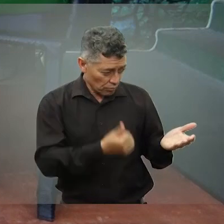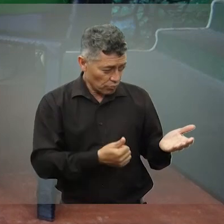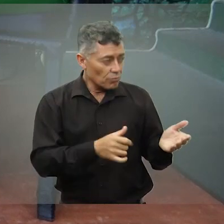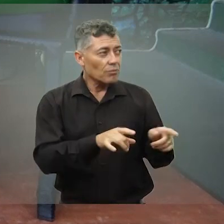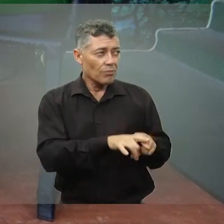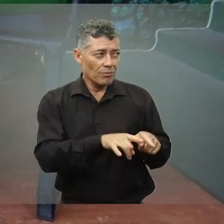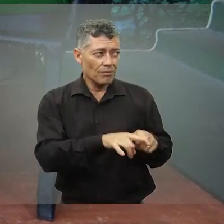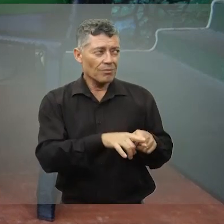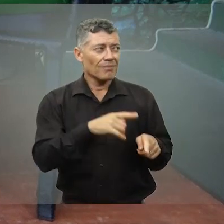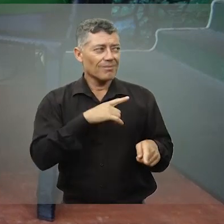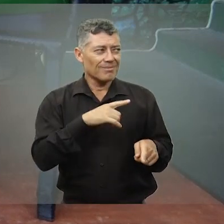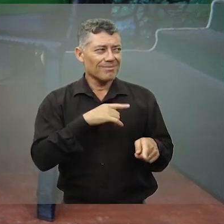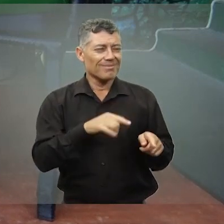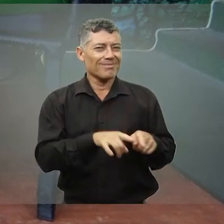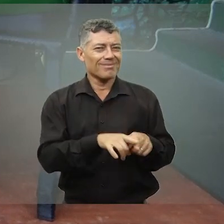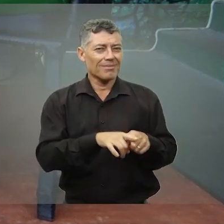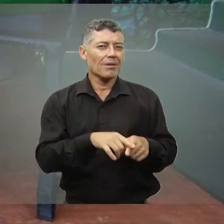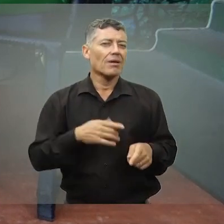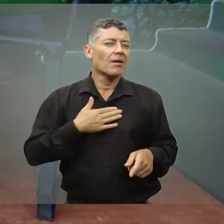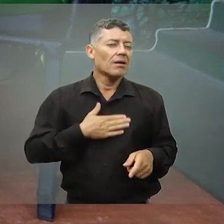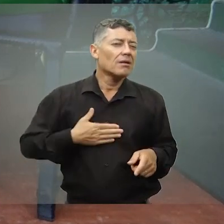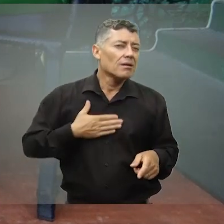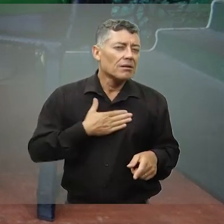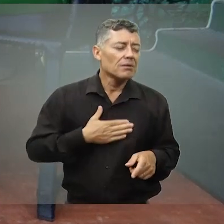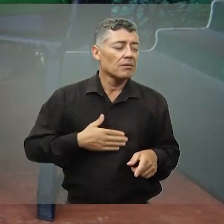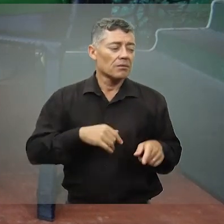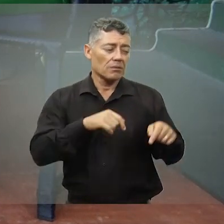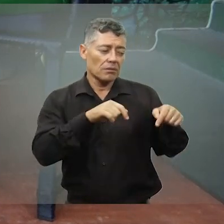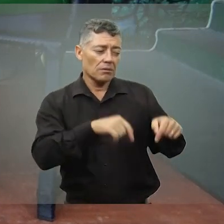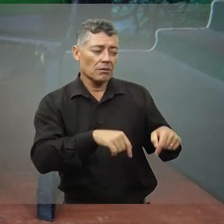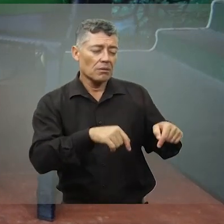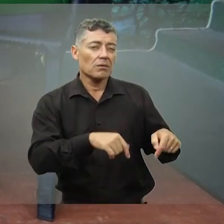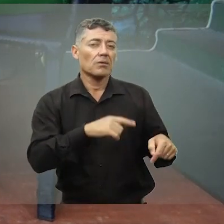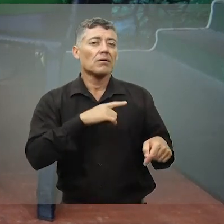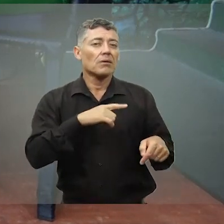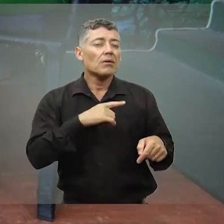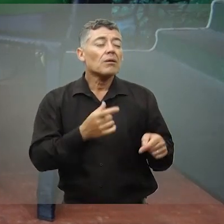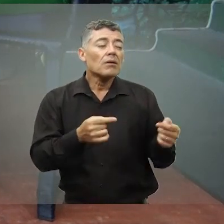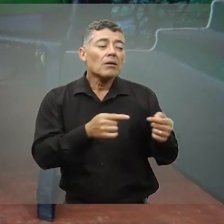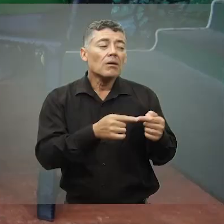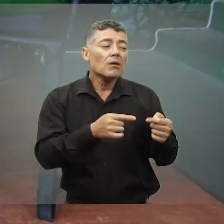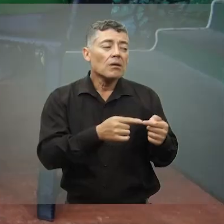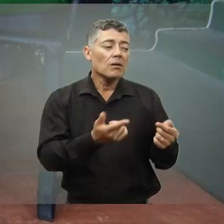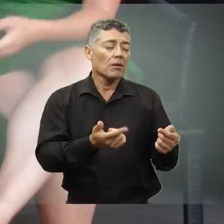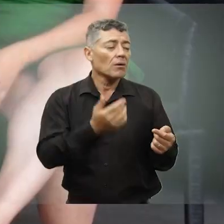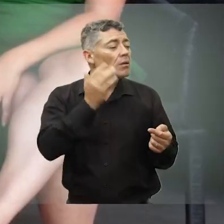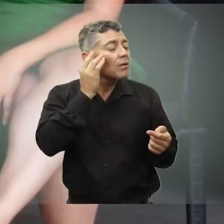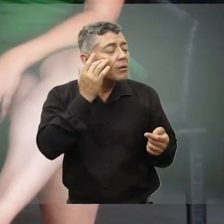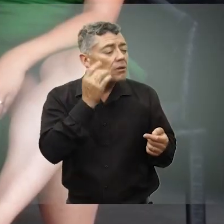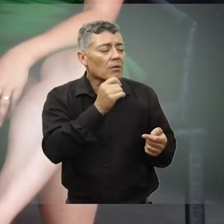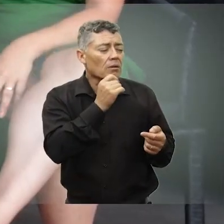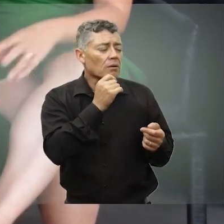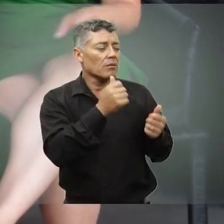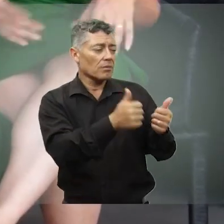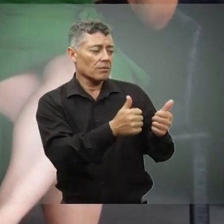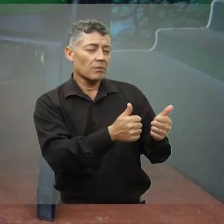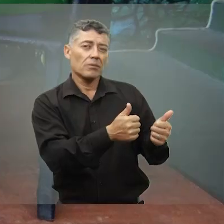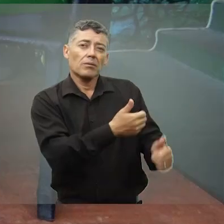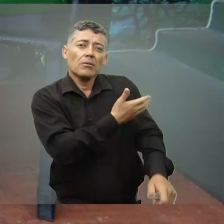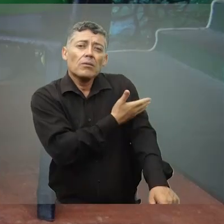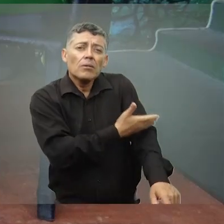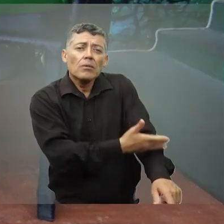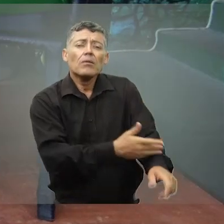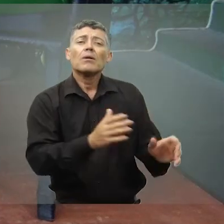tem o axé, é muito assim, quem gosta desse estilo, né? Eu acho que já é um estilo assim, muito pra cima. Você também tem que estar bem, você já tem esse carisma, né? E